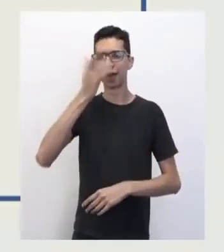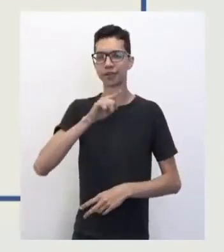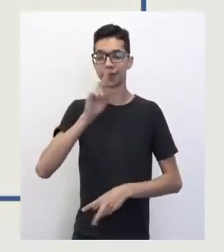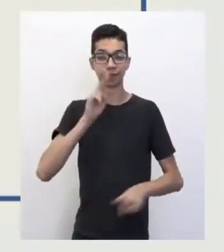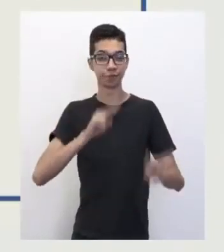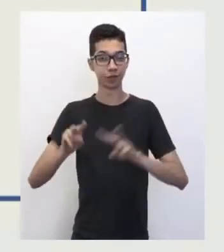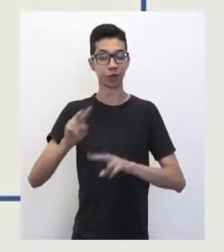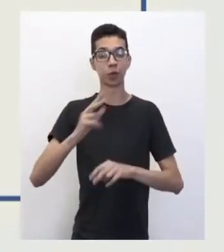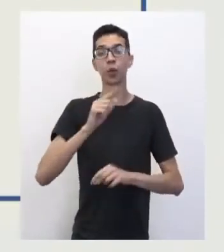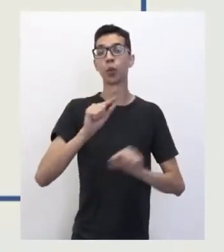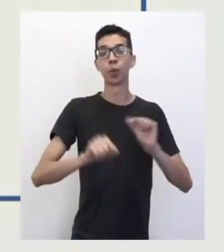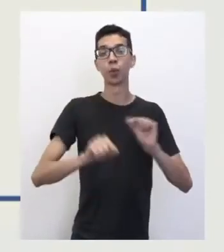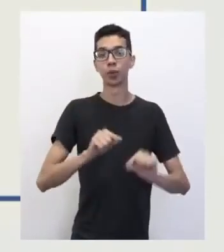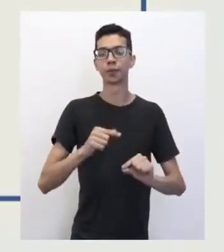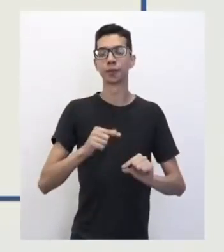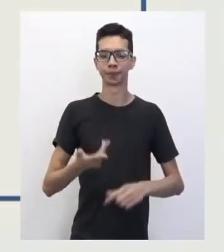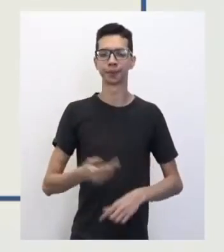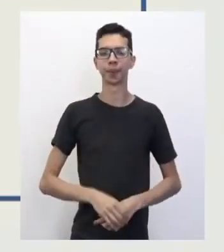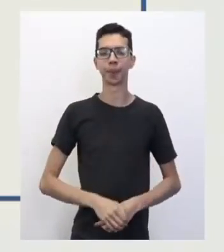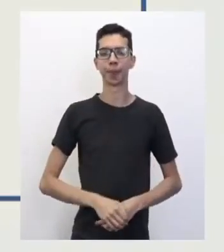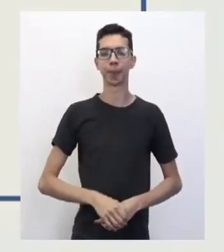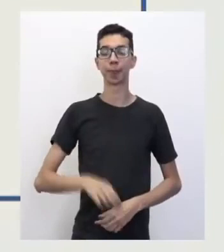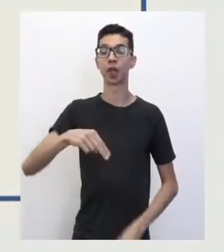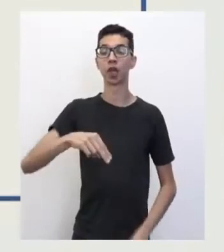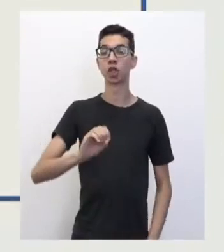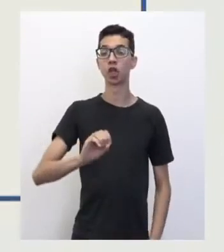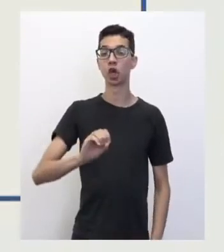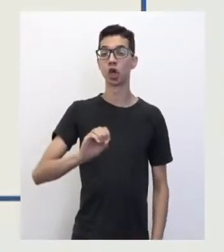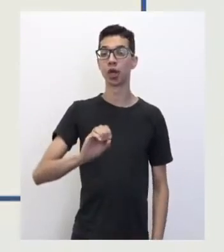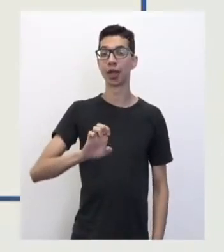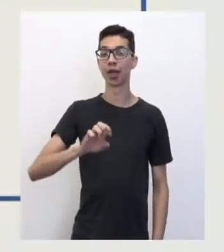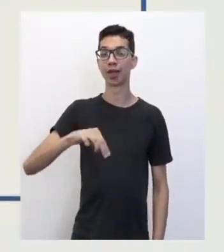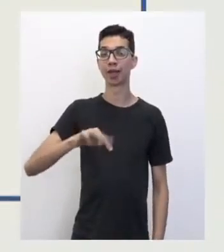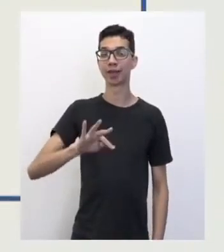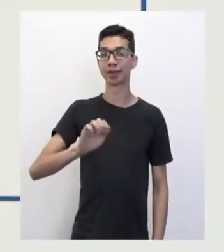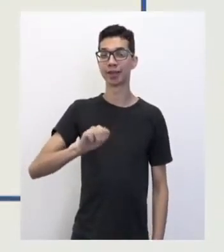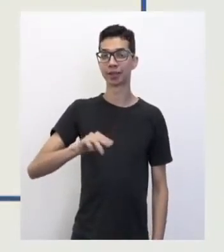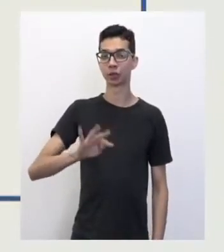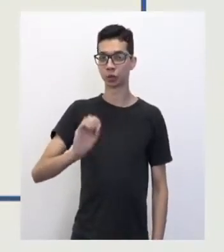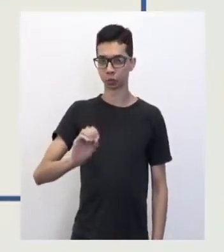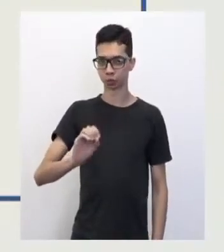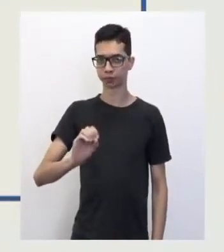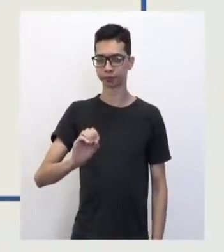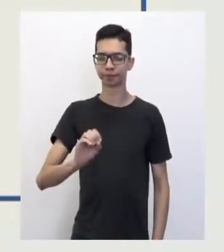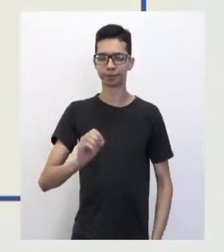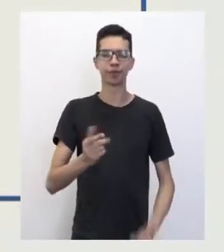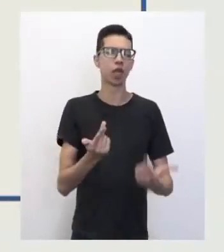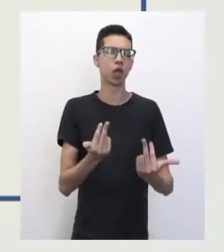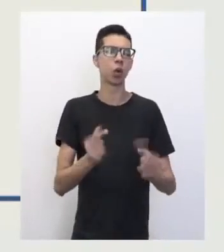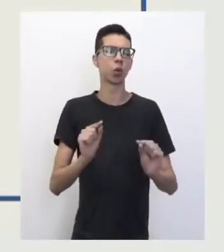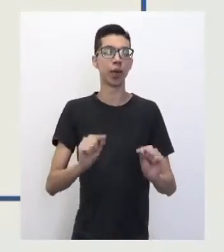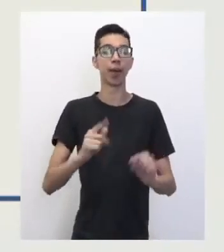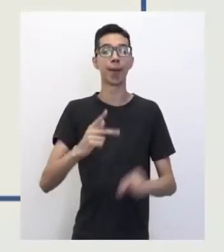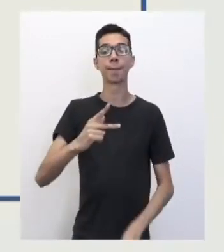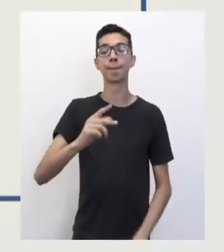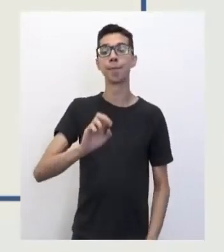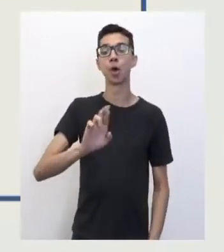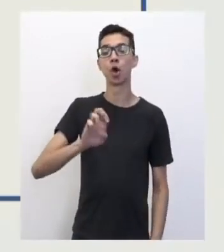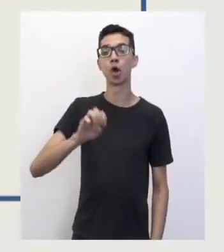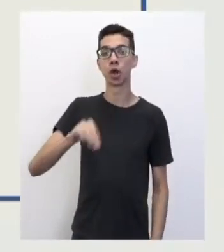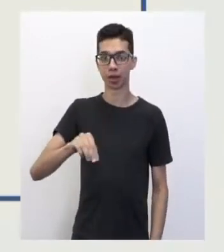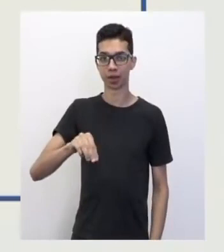ver, que é no entanto, né, que seria o mesmo que porém ou entretanto,